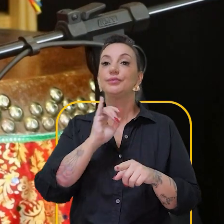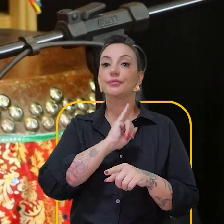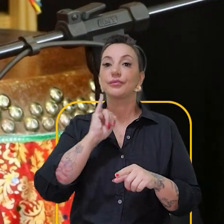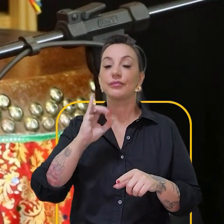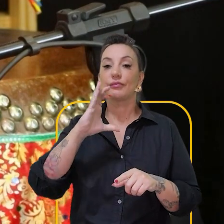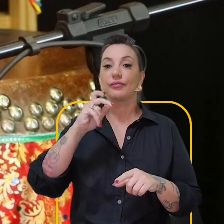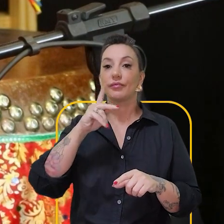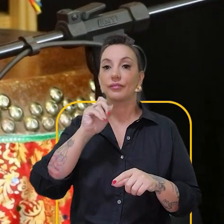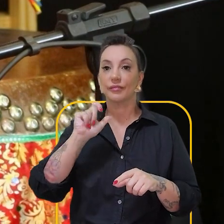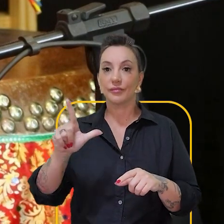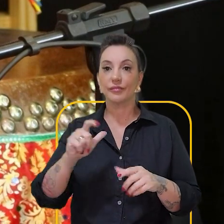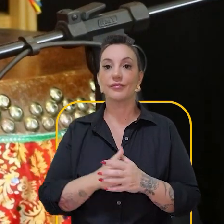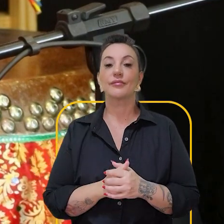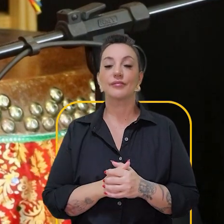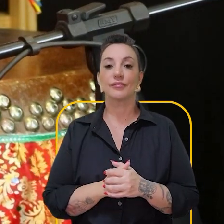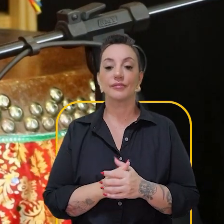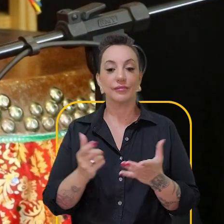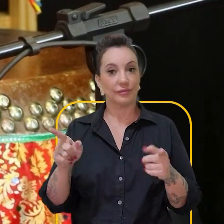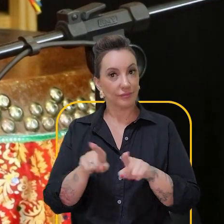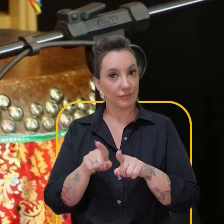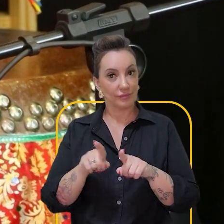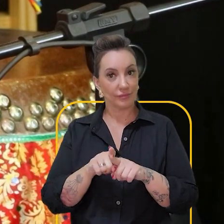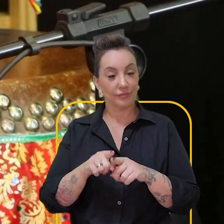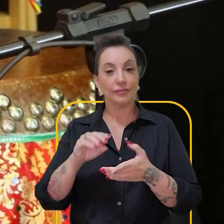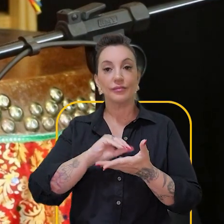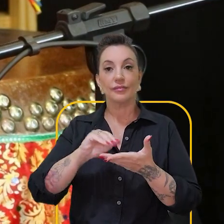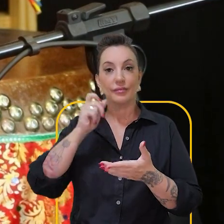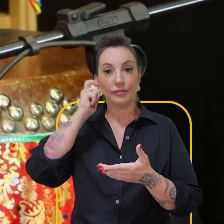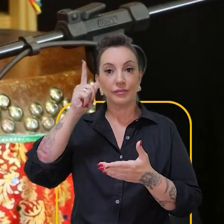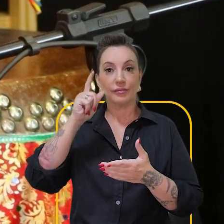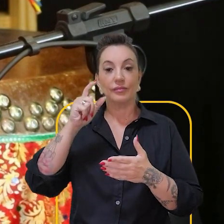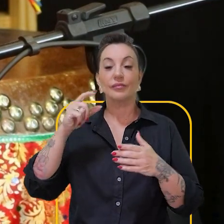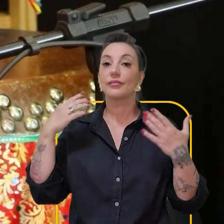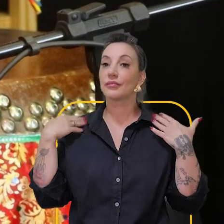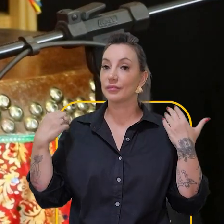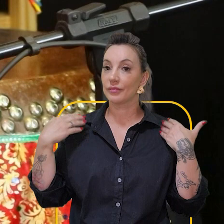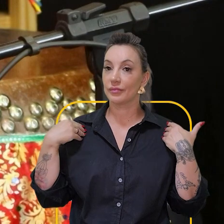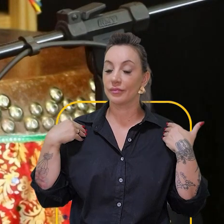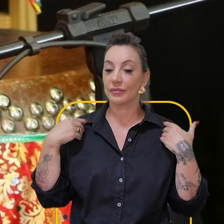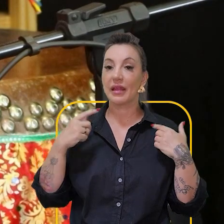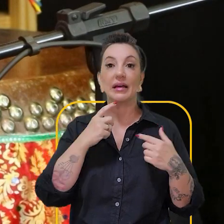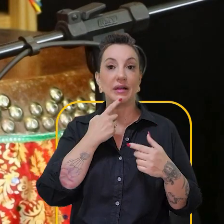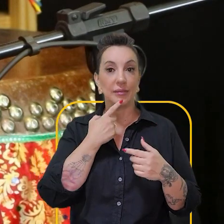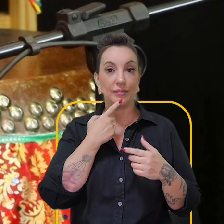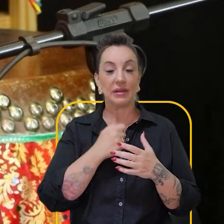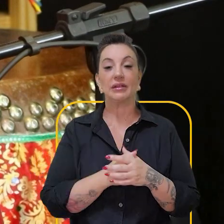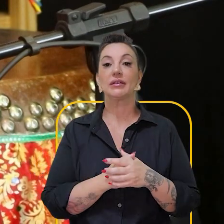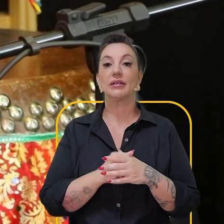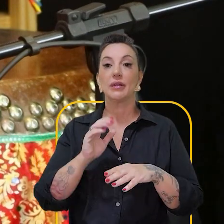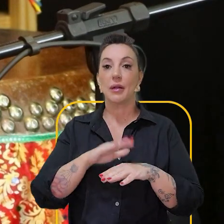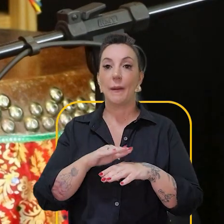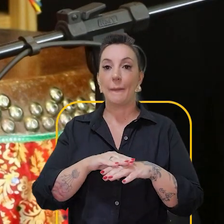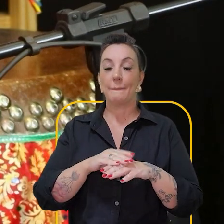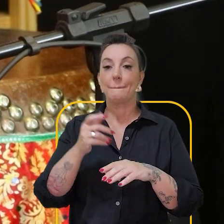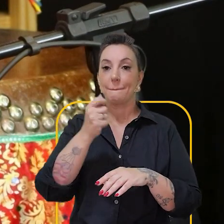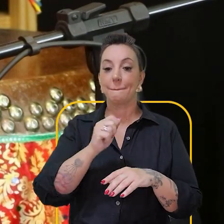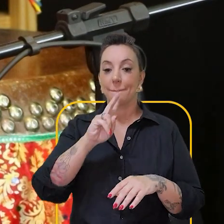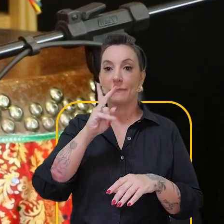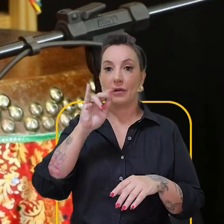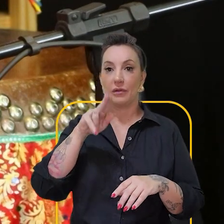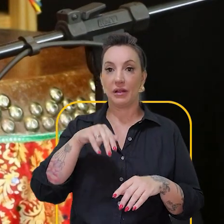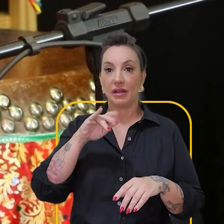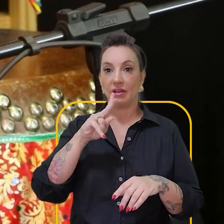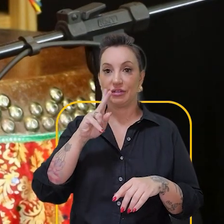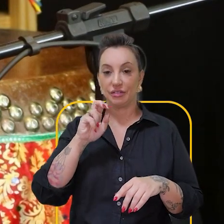e pelo Instituto CPFL e bem pelela Secretaria de Cultura e turismo de Campinas realização da associação